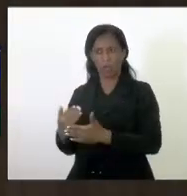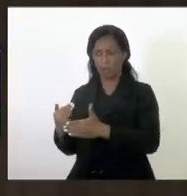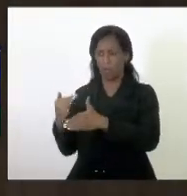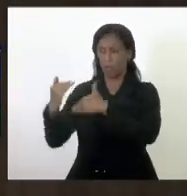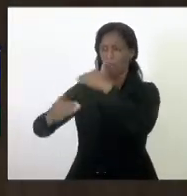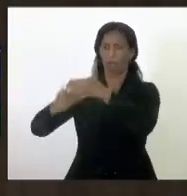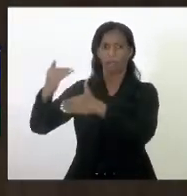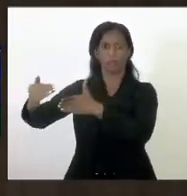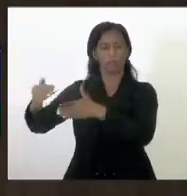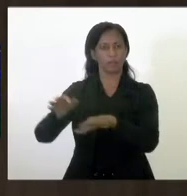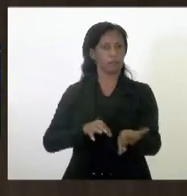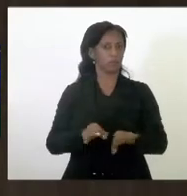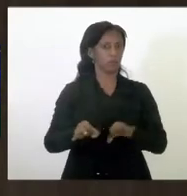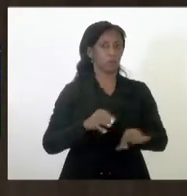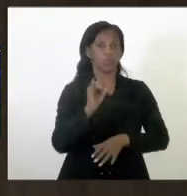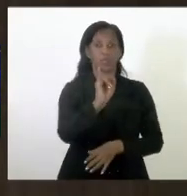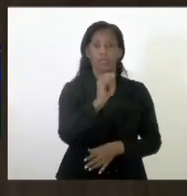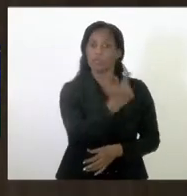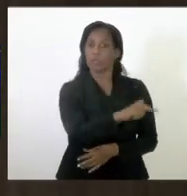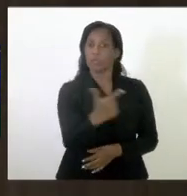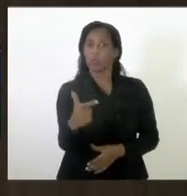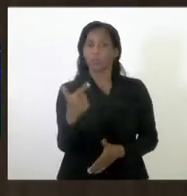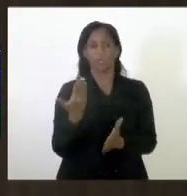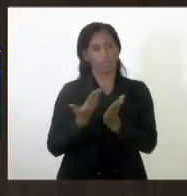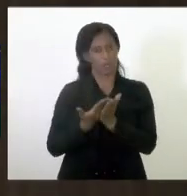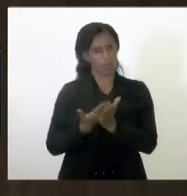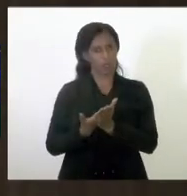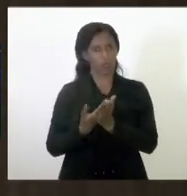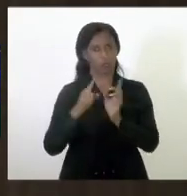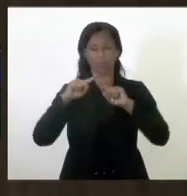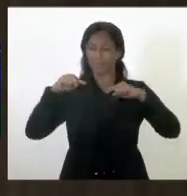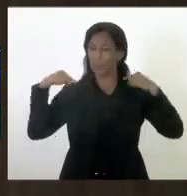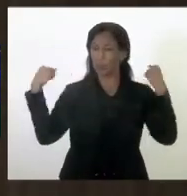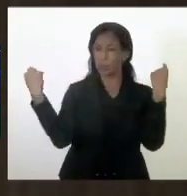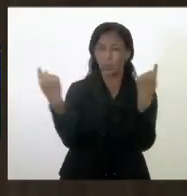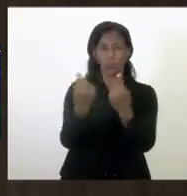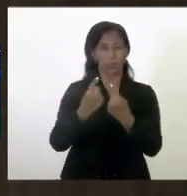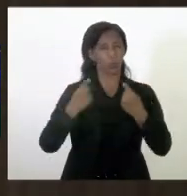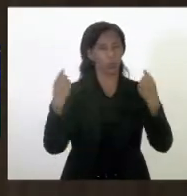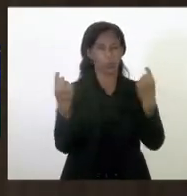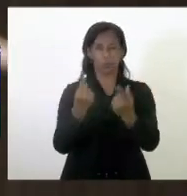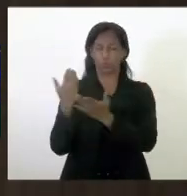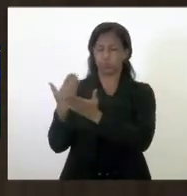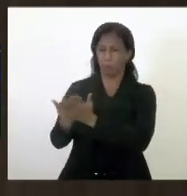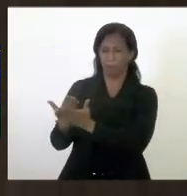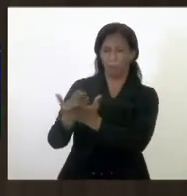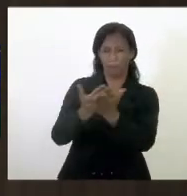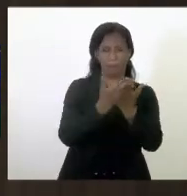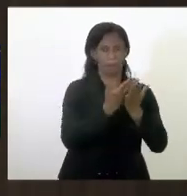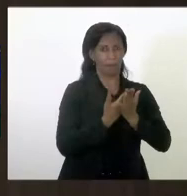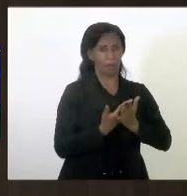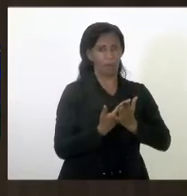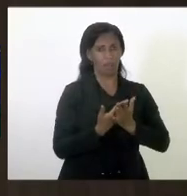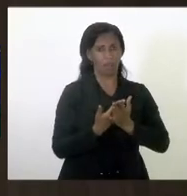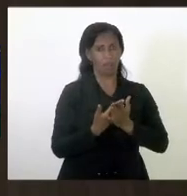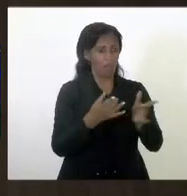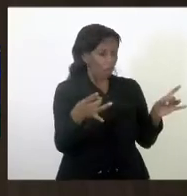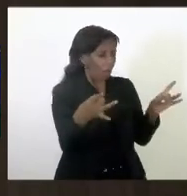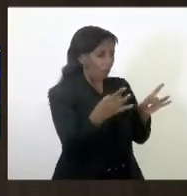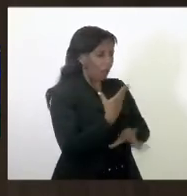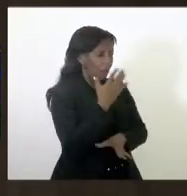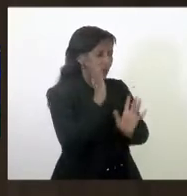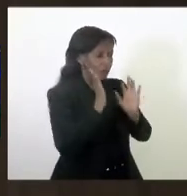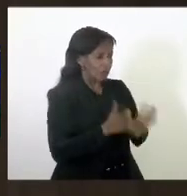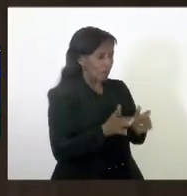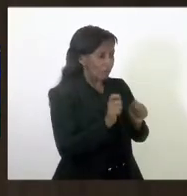caso não haja esse estudo. Isso em todas as matérias, não é só... Acabamos de fazer um acordo